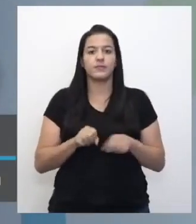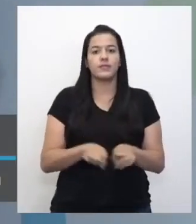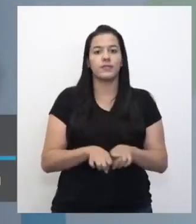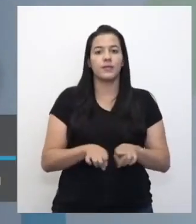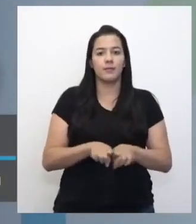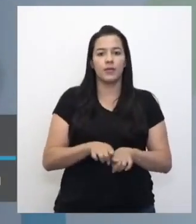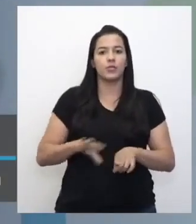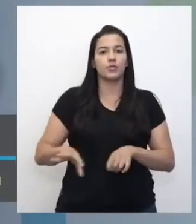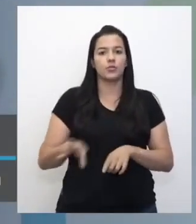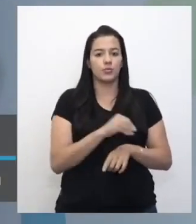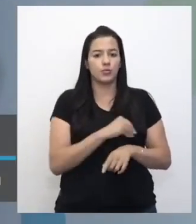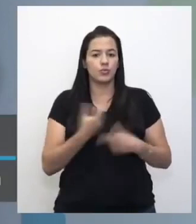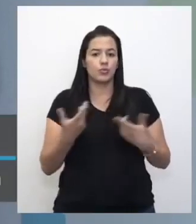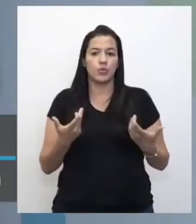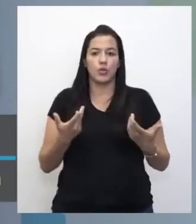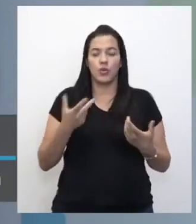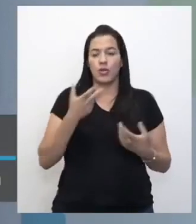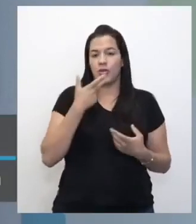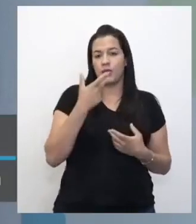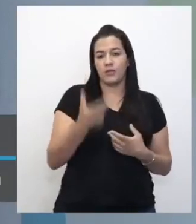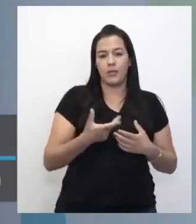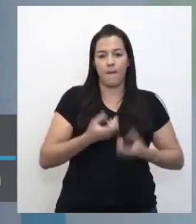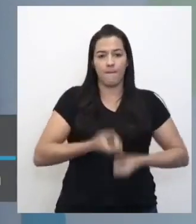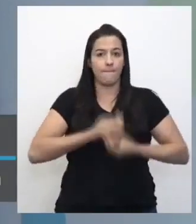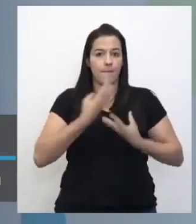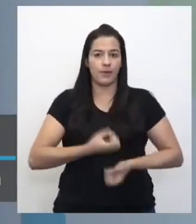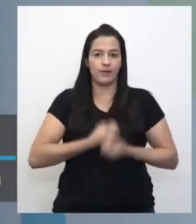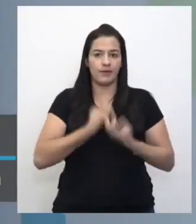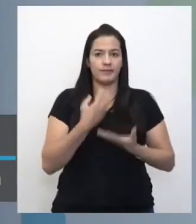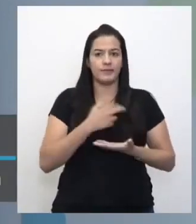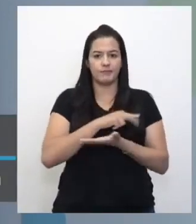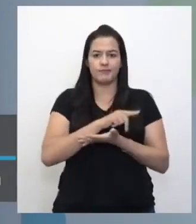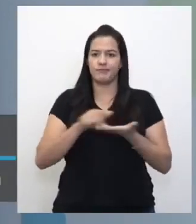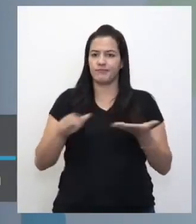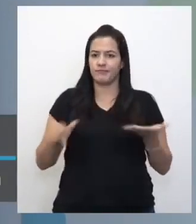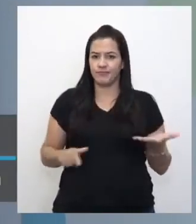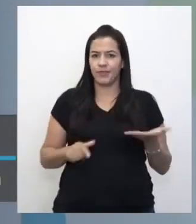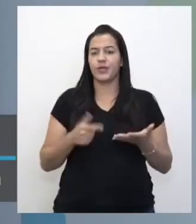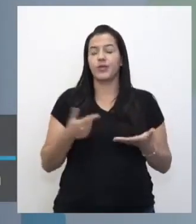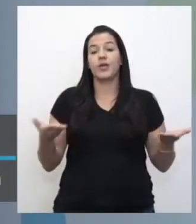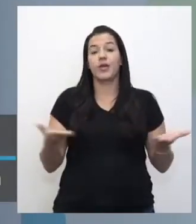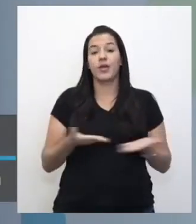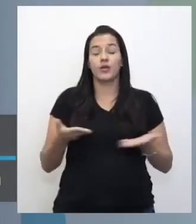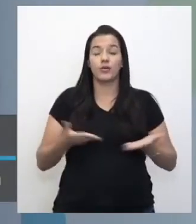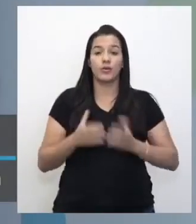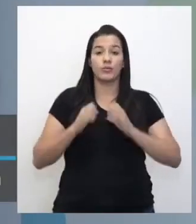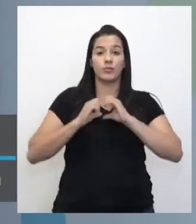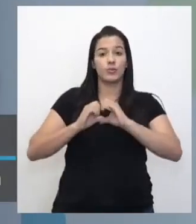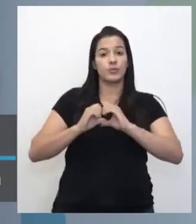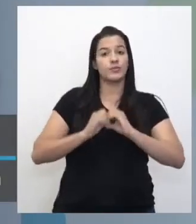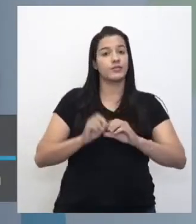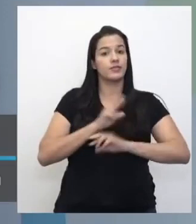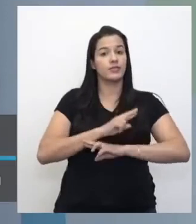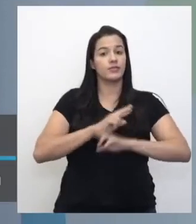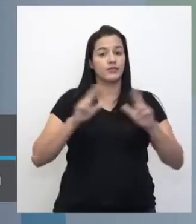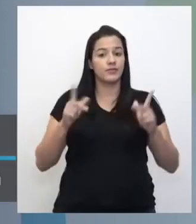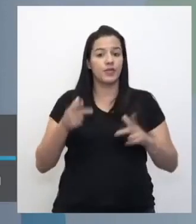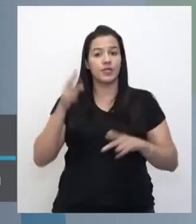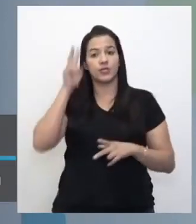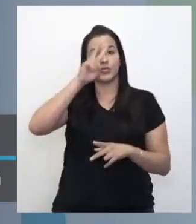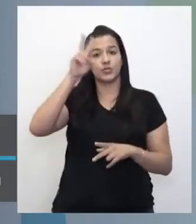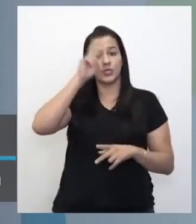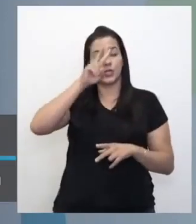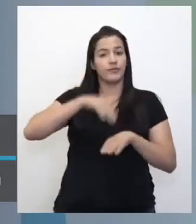Rita Durão com o Caramuru, poemas complicados de ler, histórias complexas. Agora não, com o romantismo, as histórias passaram a ficar mais simples,